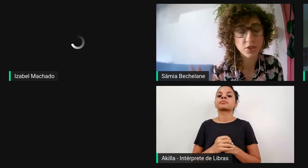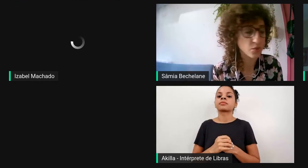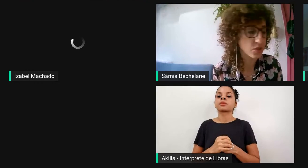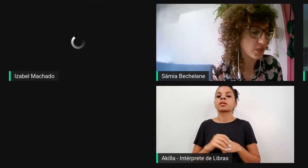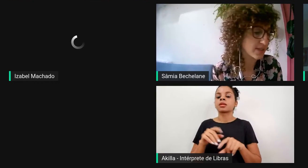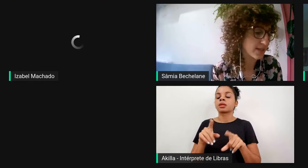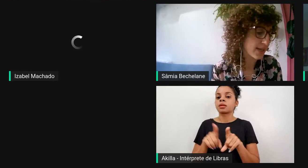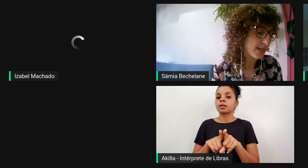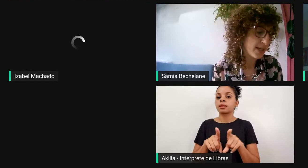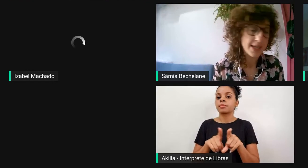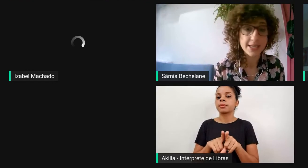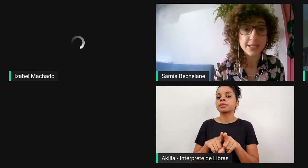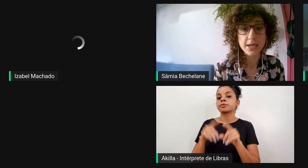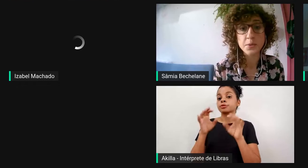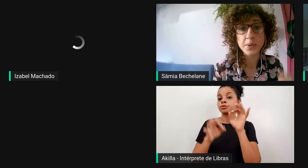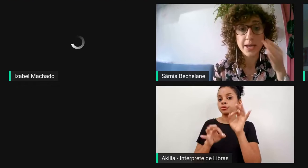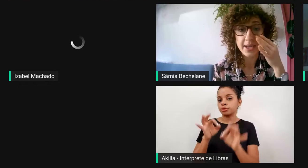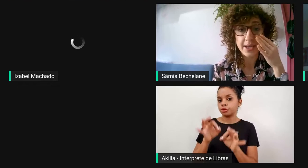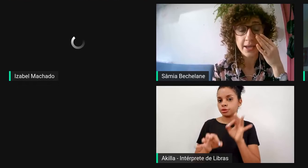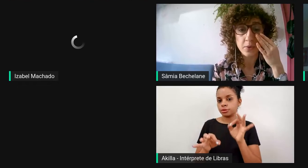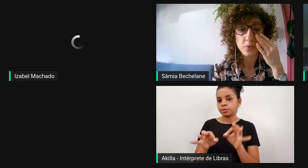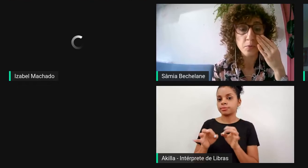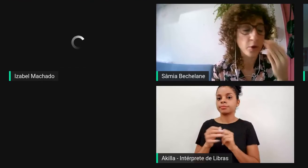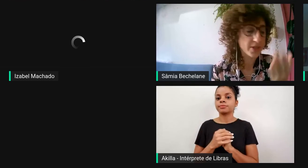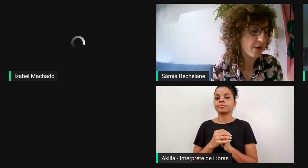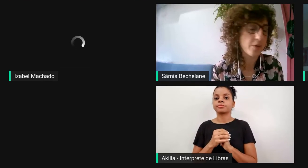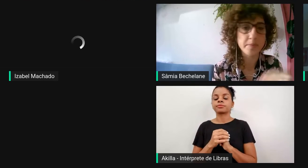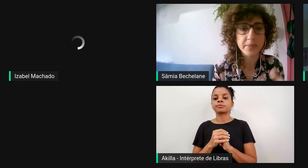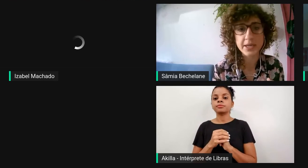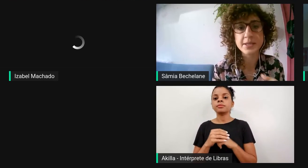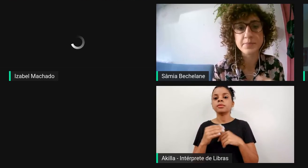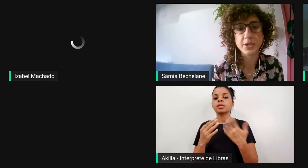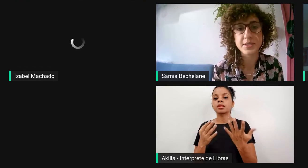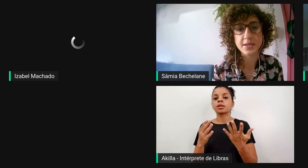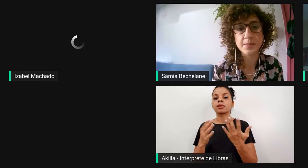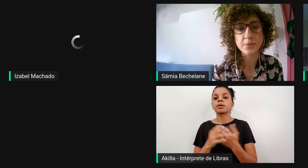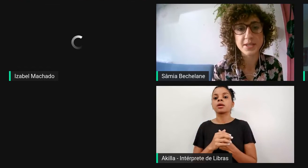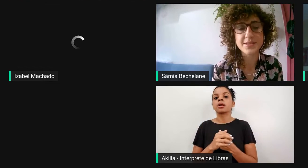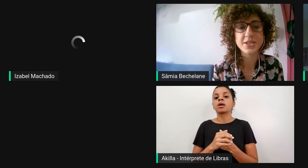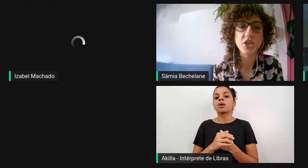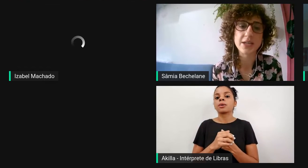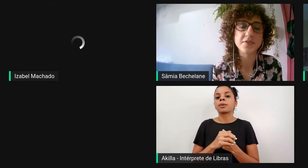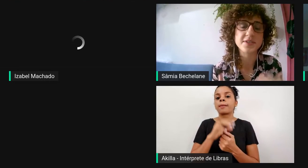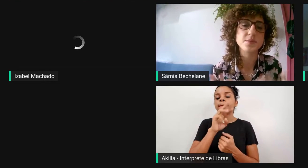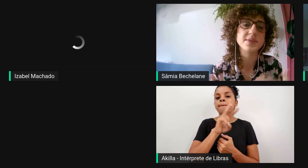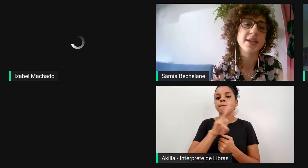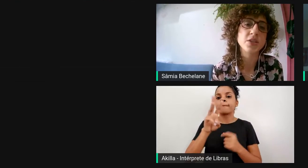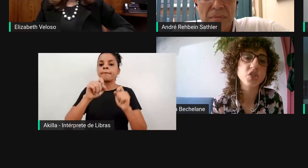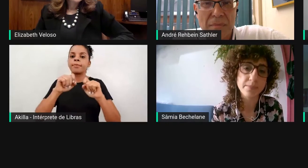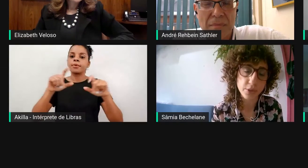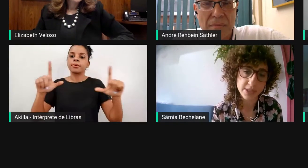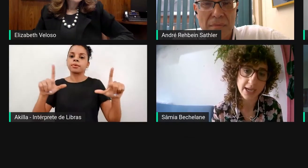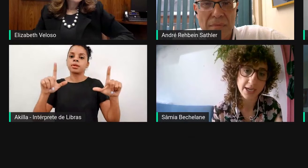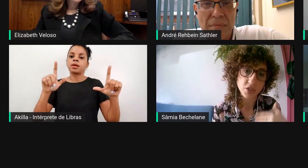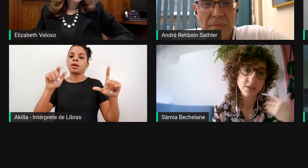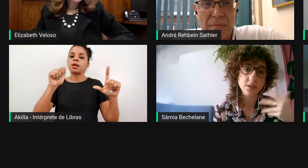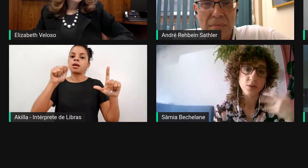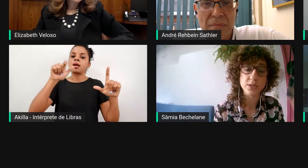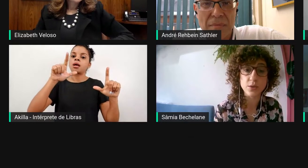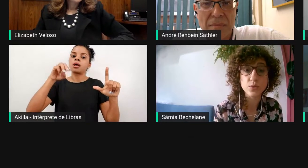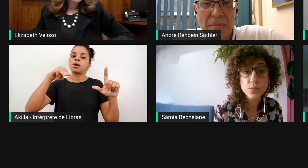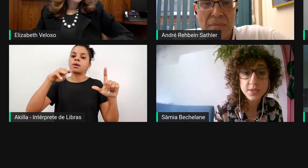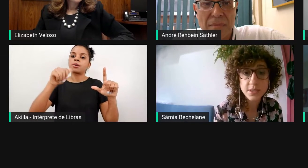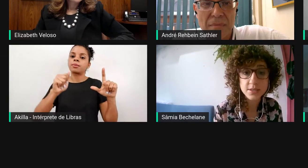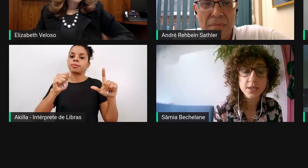instituições de justiça, né? Então, o portal Alma Preta, por exemplo, tem se dedicado a fazer uma série de reportagens